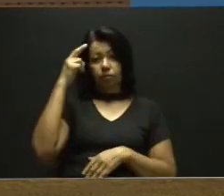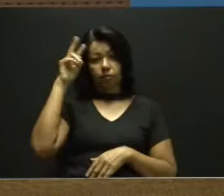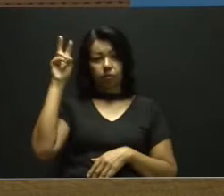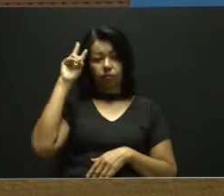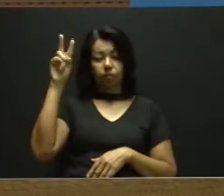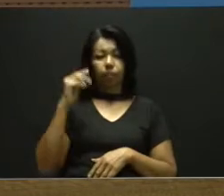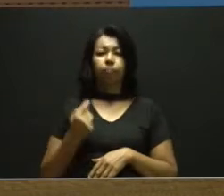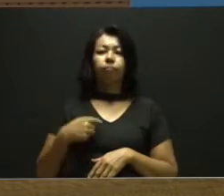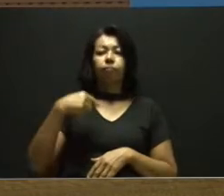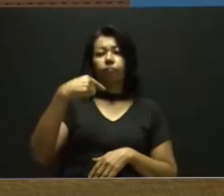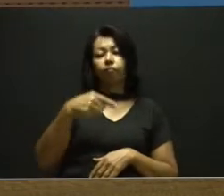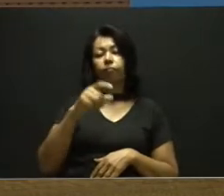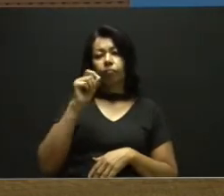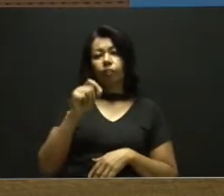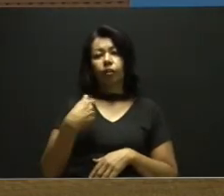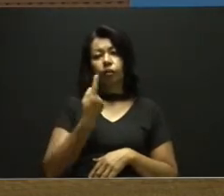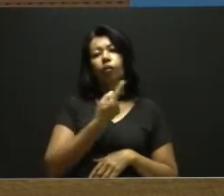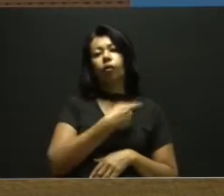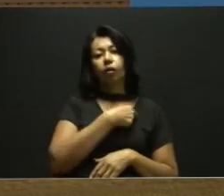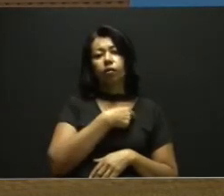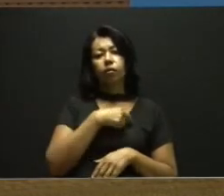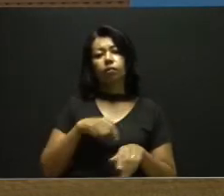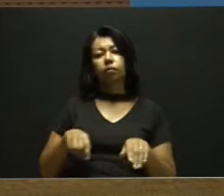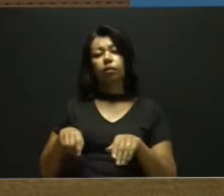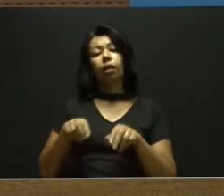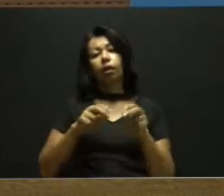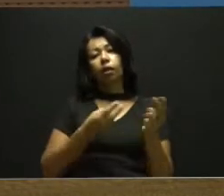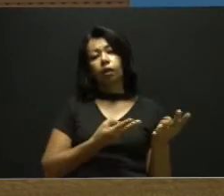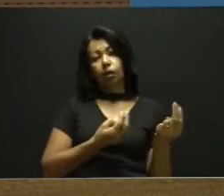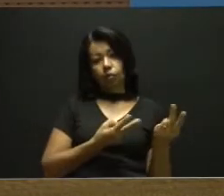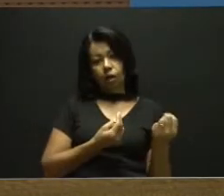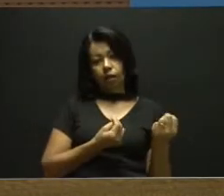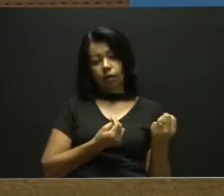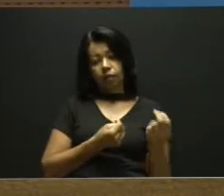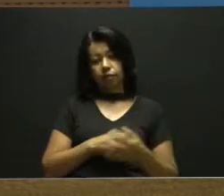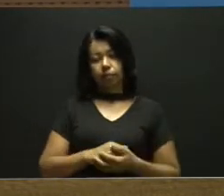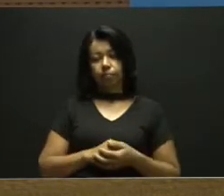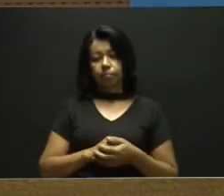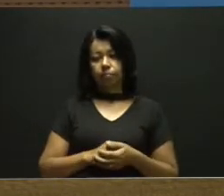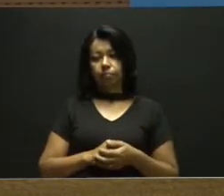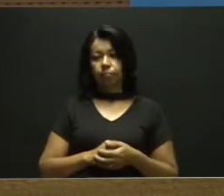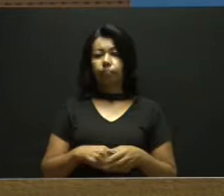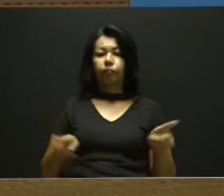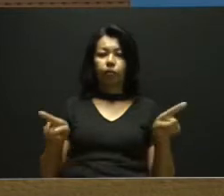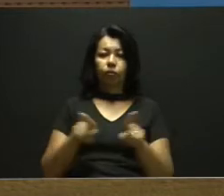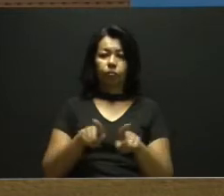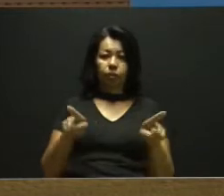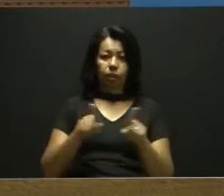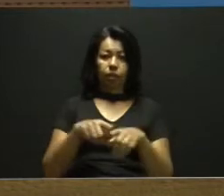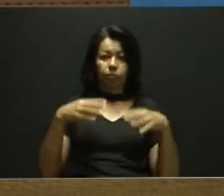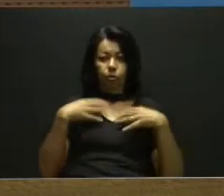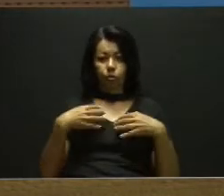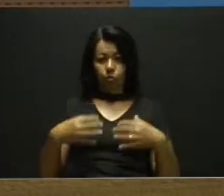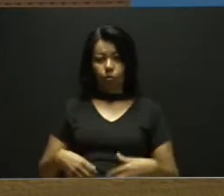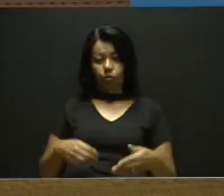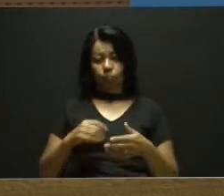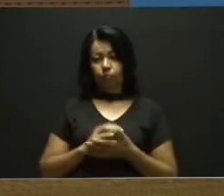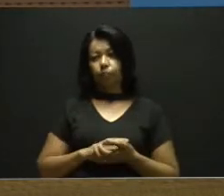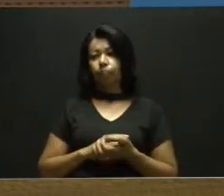ali éramos iguais partes iguais do mesmo corpo